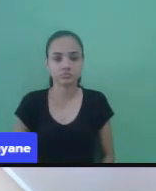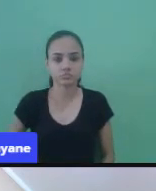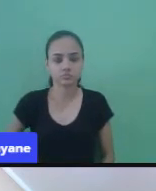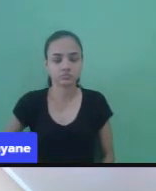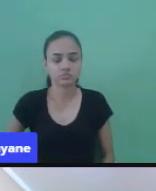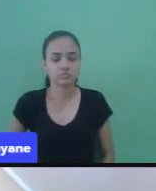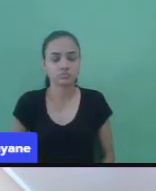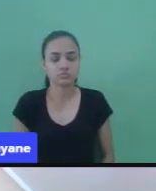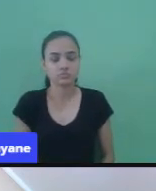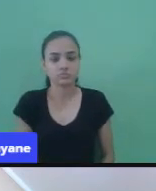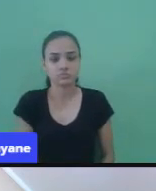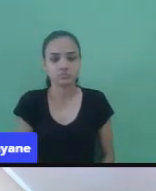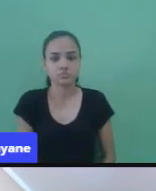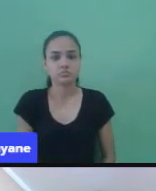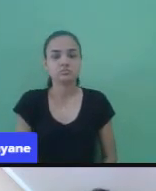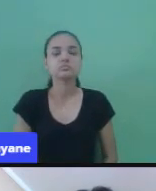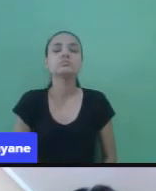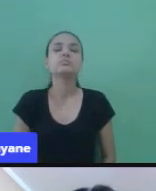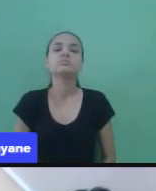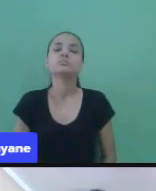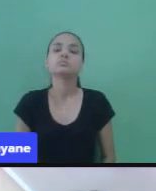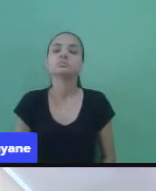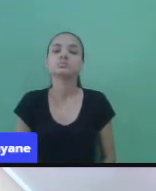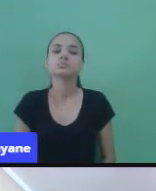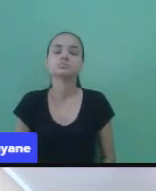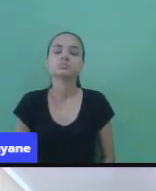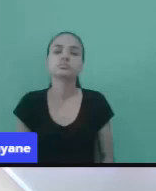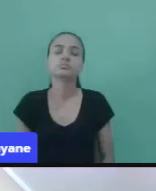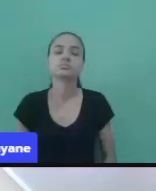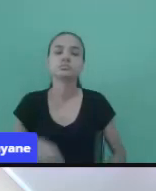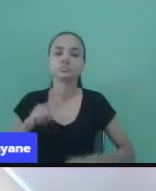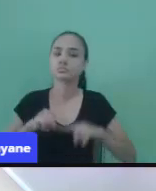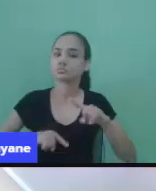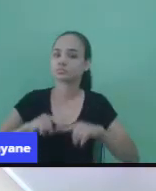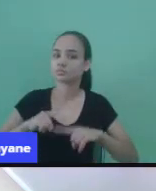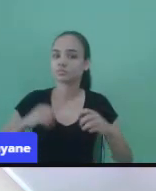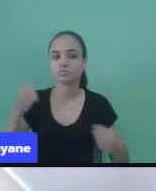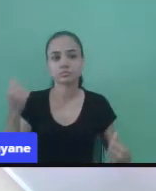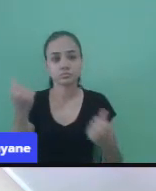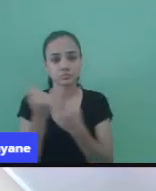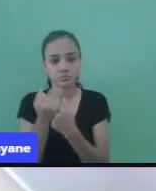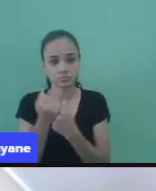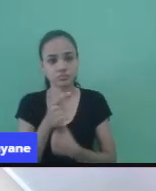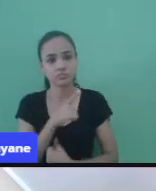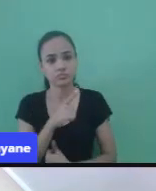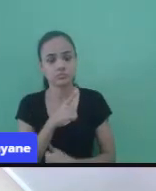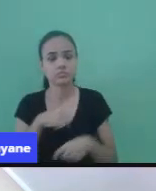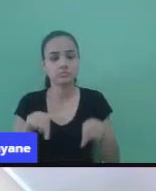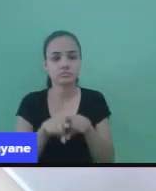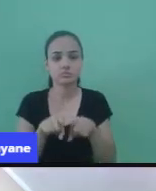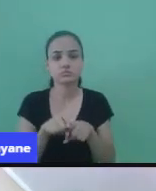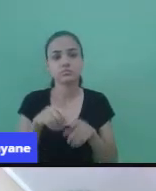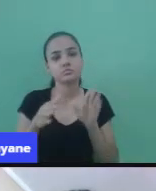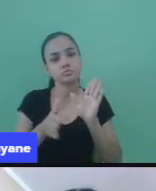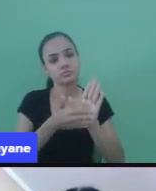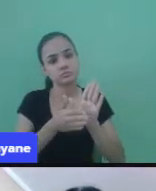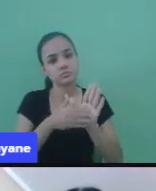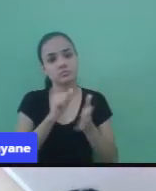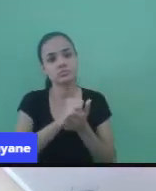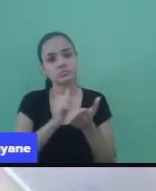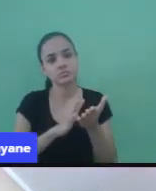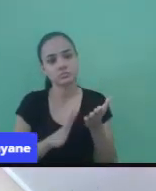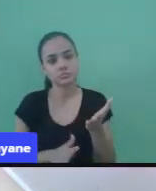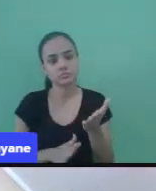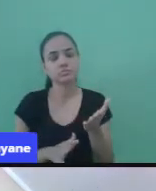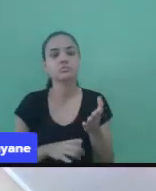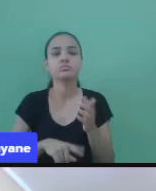Isso. Além desses materiais de apoio, a gente tem algumas propostas de atividades. A gente selecionou aqui para a formação de